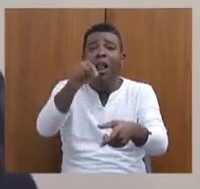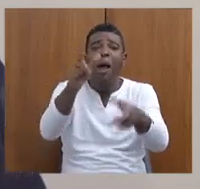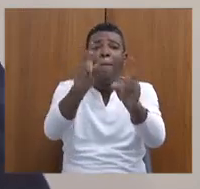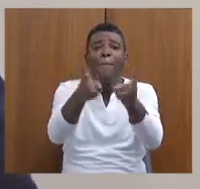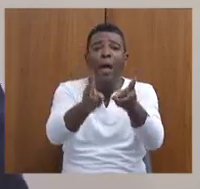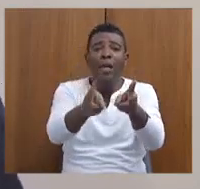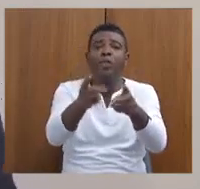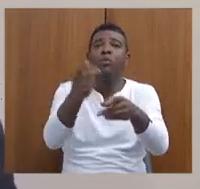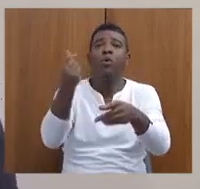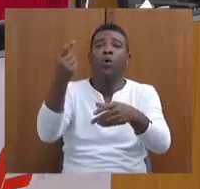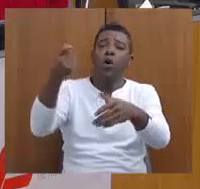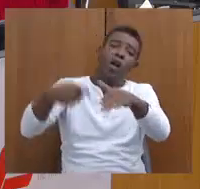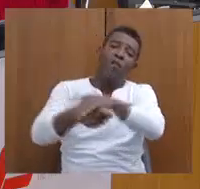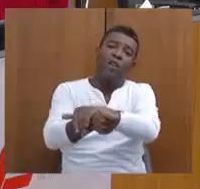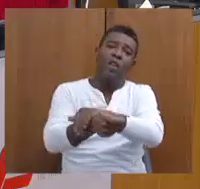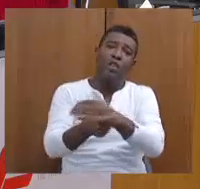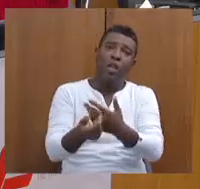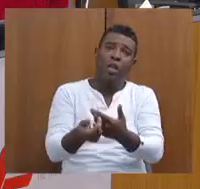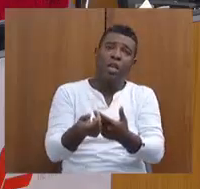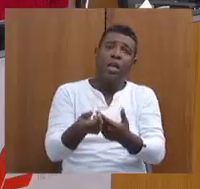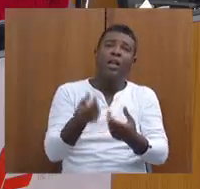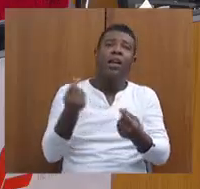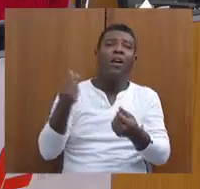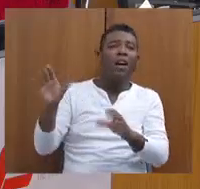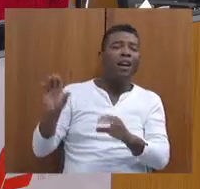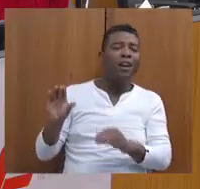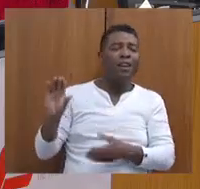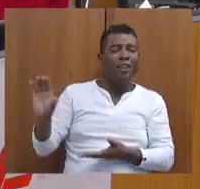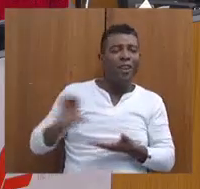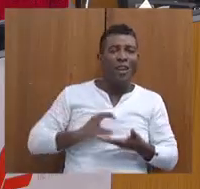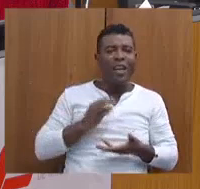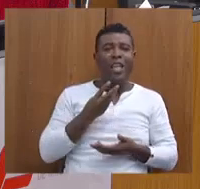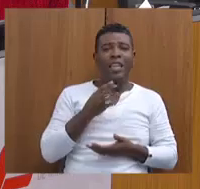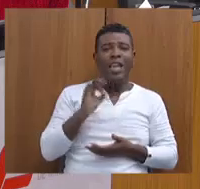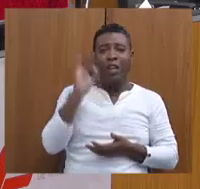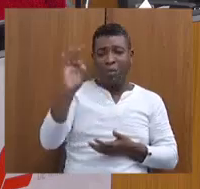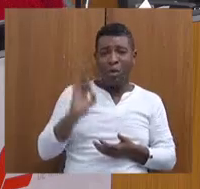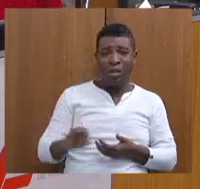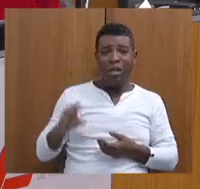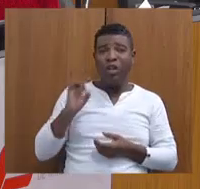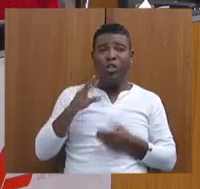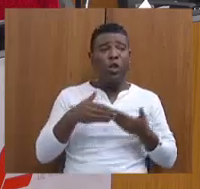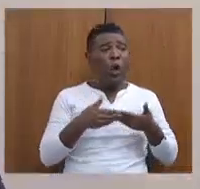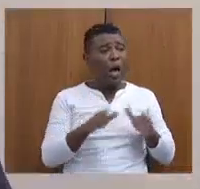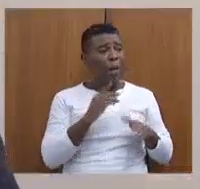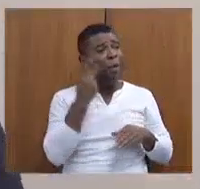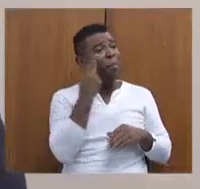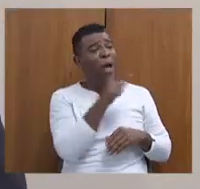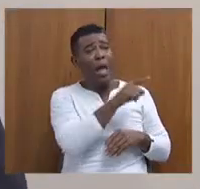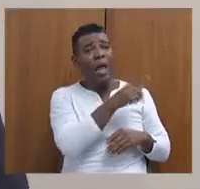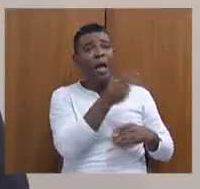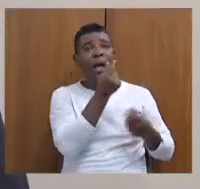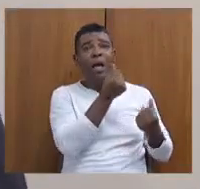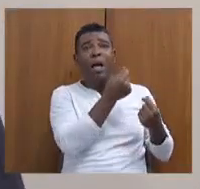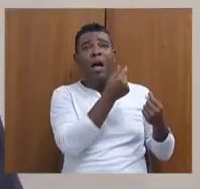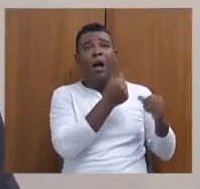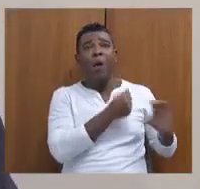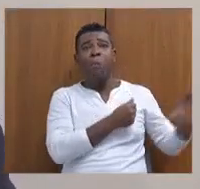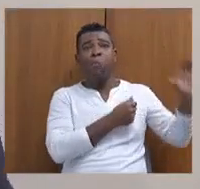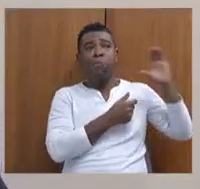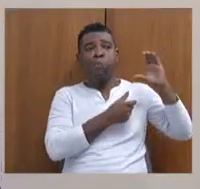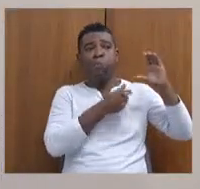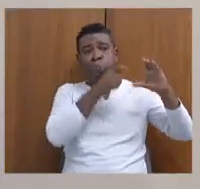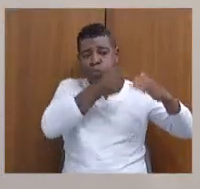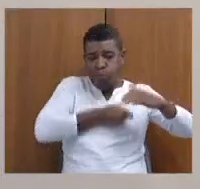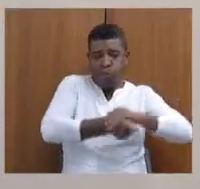30% da CBL só abre margens e oportunidades para que investidores com dinheiro corre